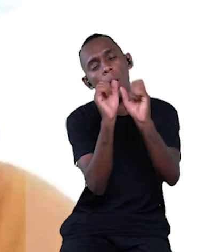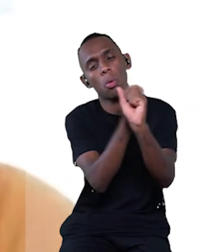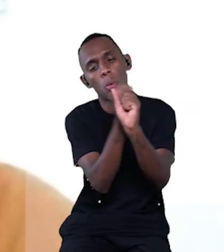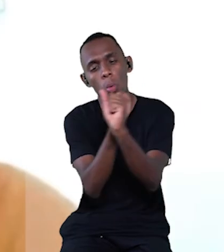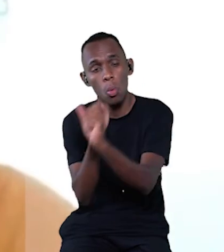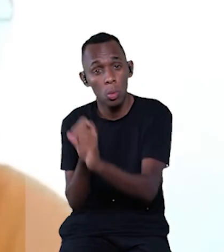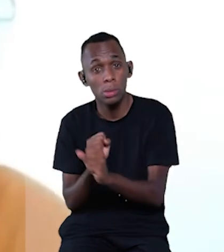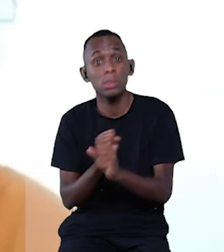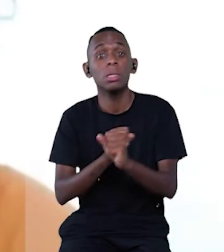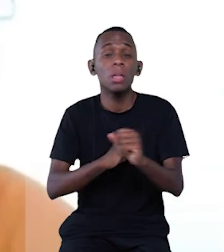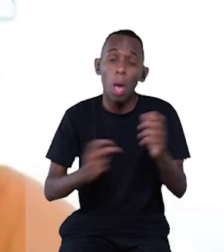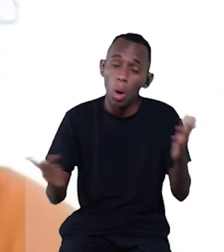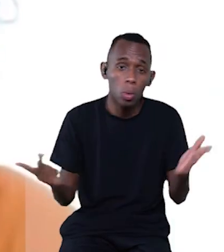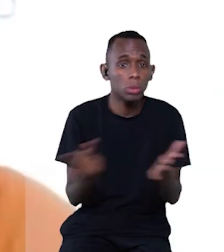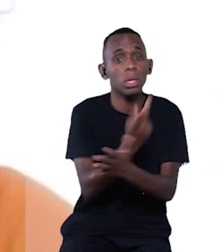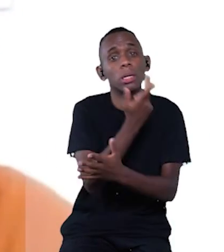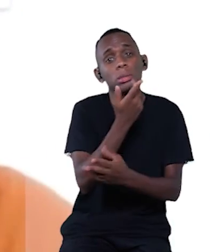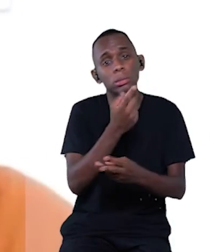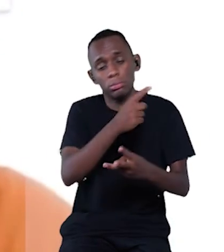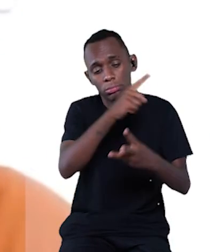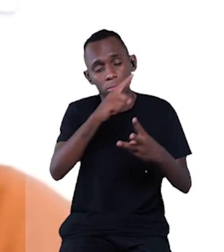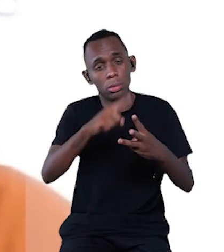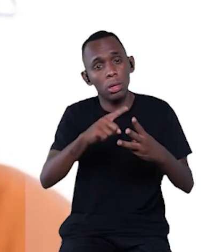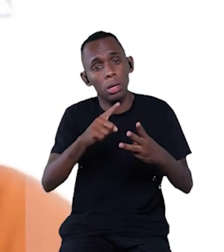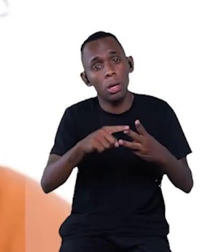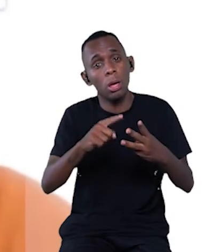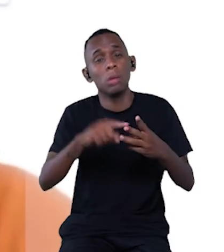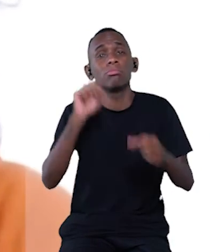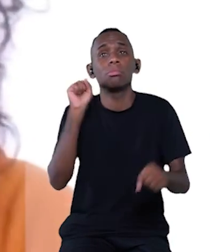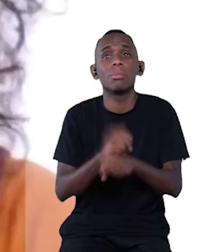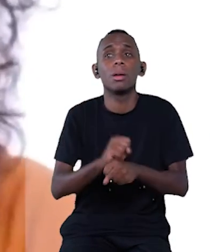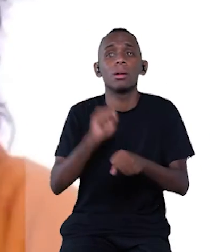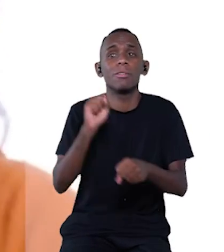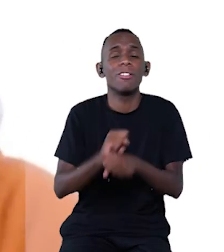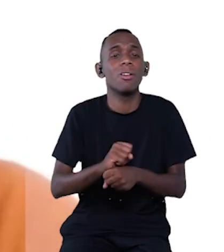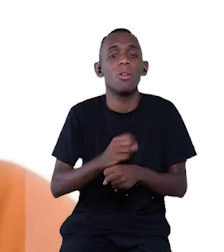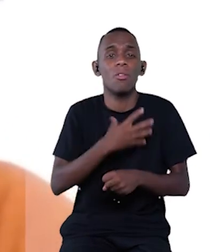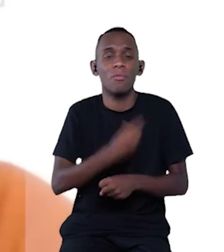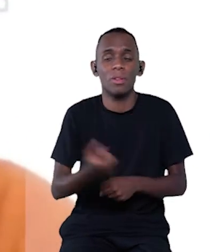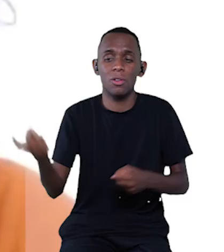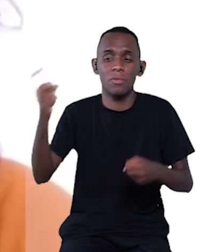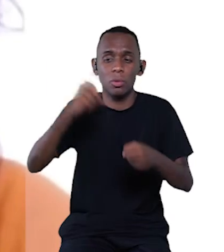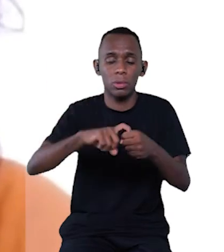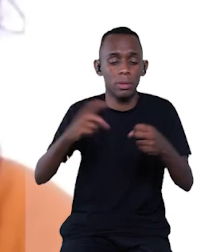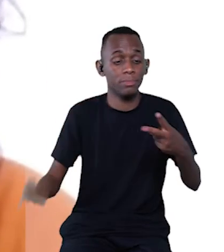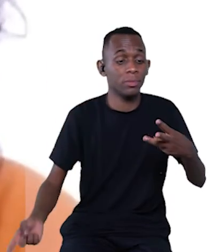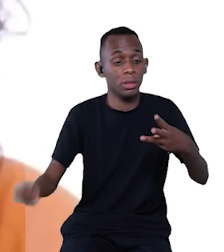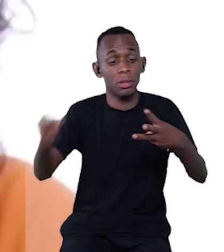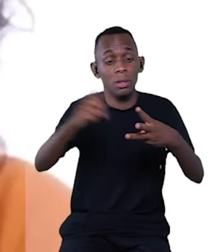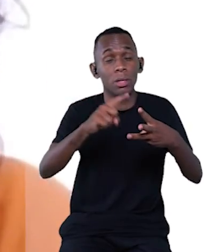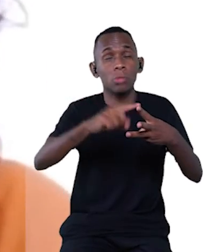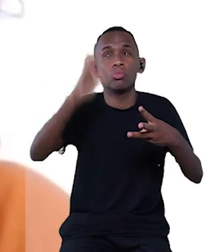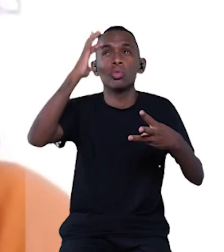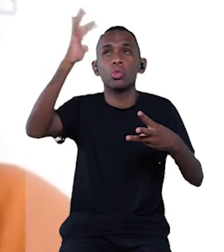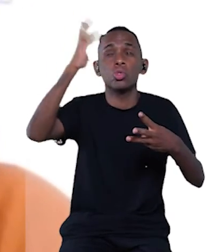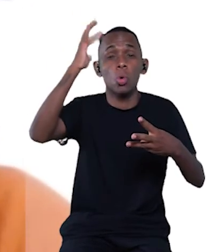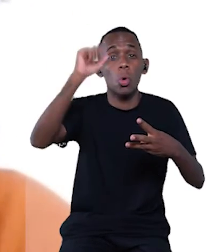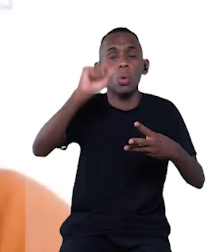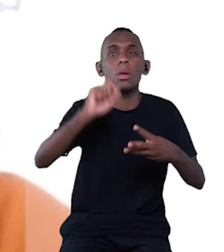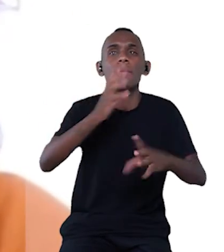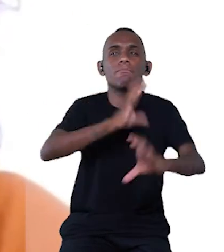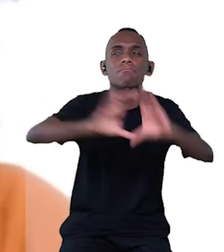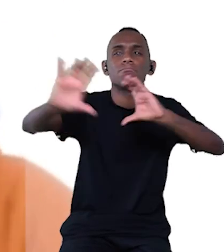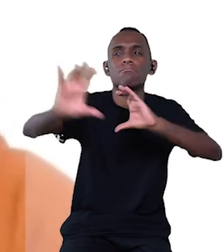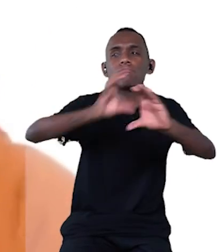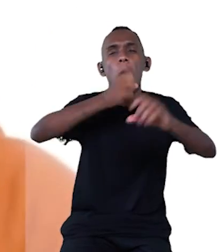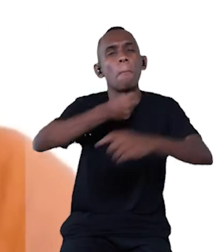se desenvolvem as histórias. A Haramagia está sempre aguardando a volta do filho. O Amado, ele